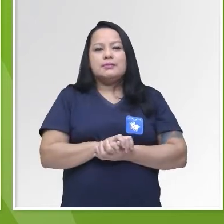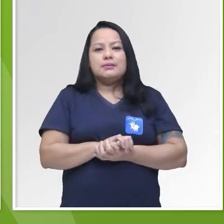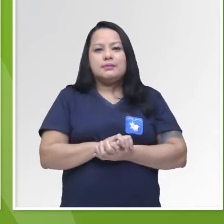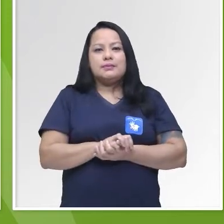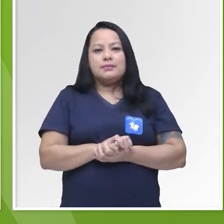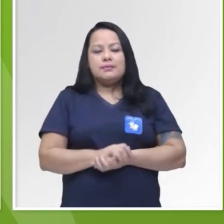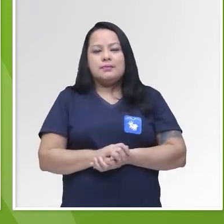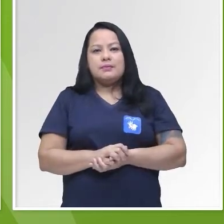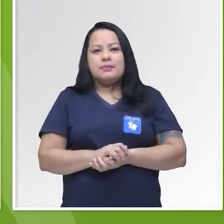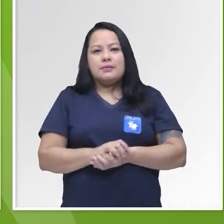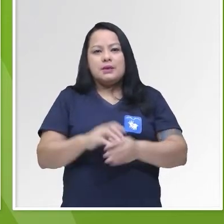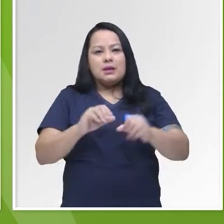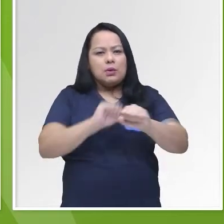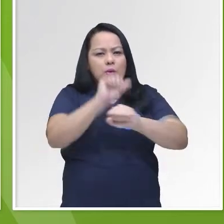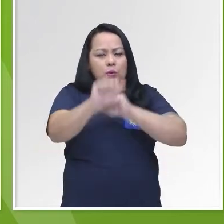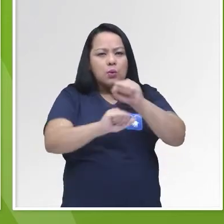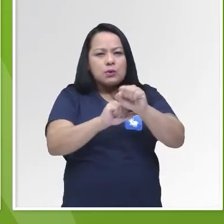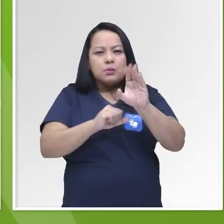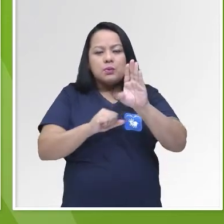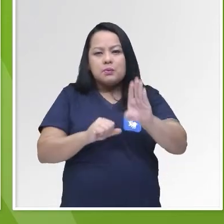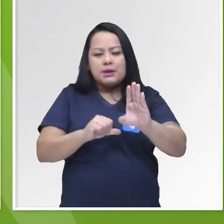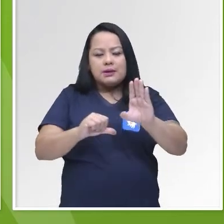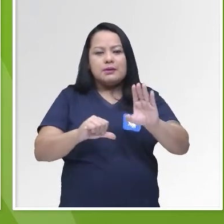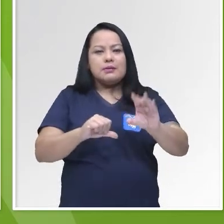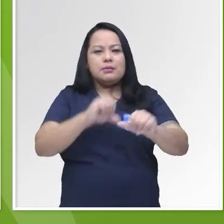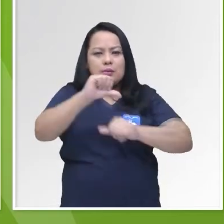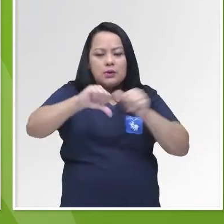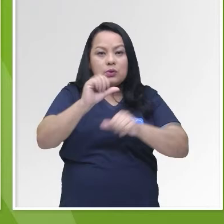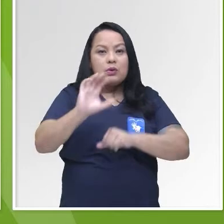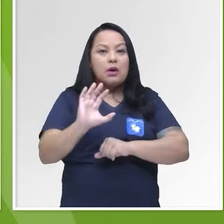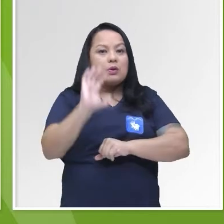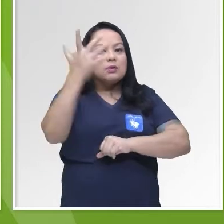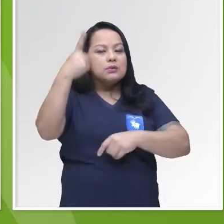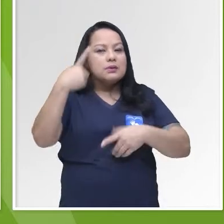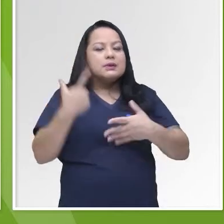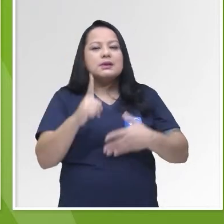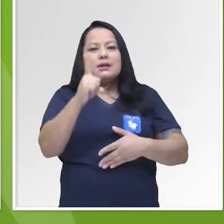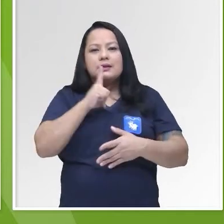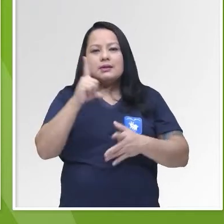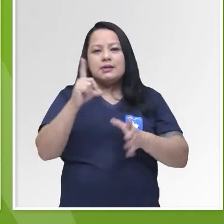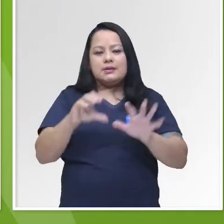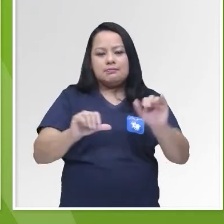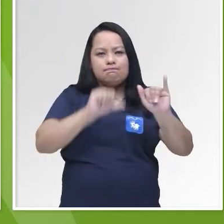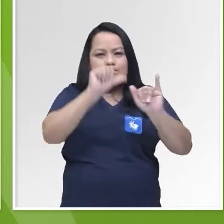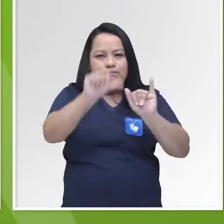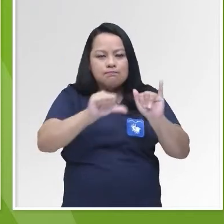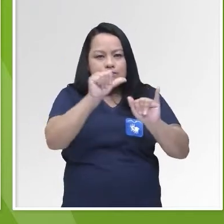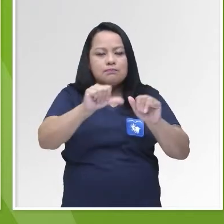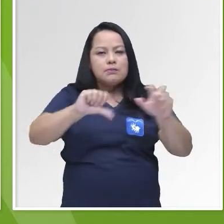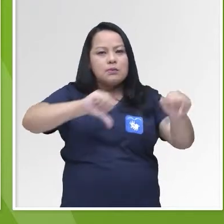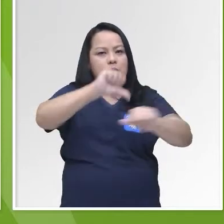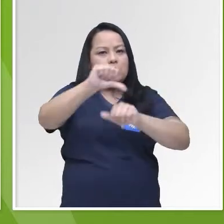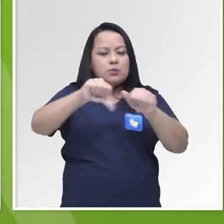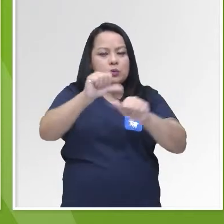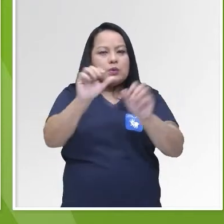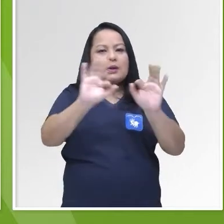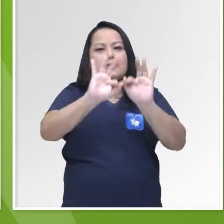com o átomo B. Então, quando isso acontece, eu tenho uma reação de troca